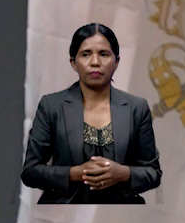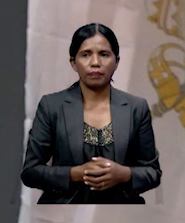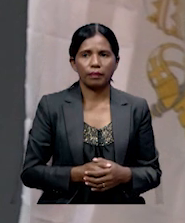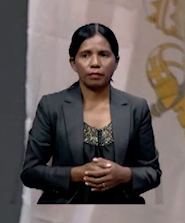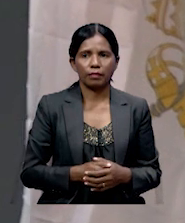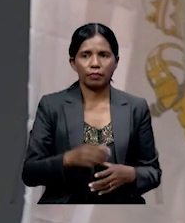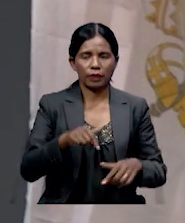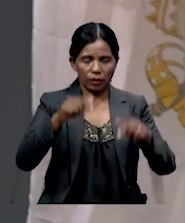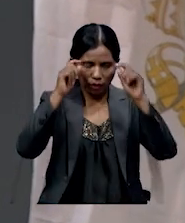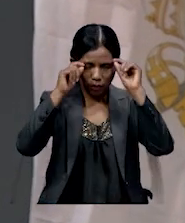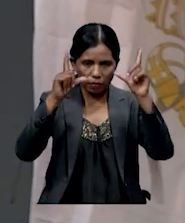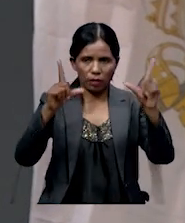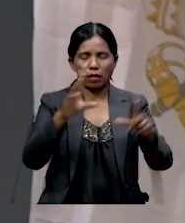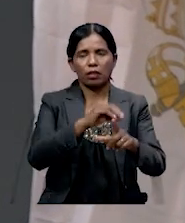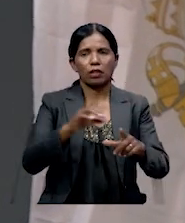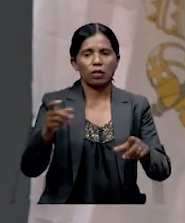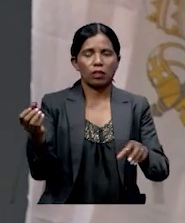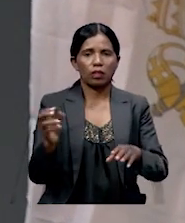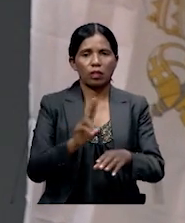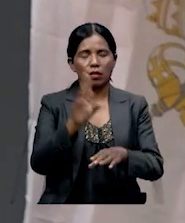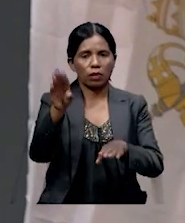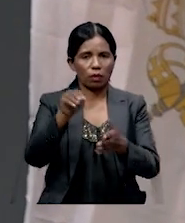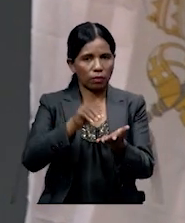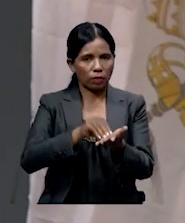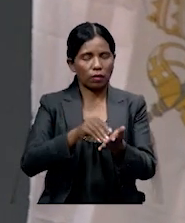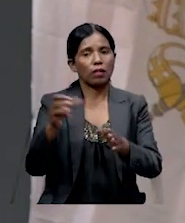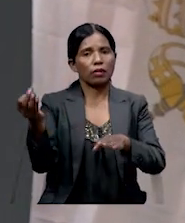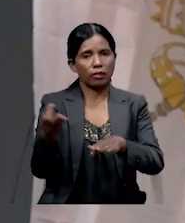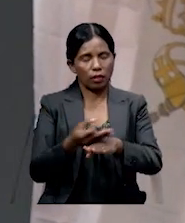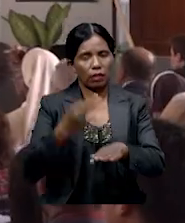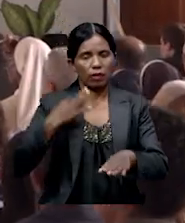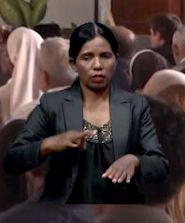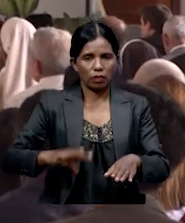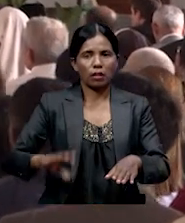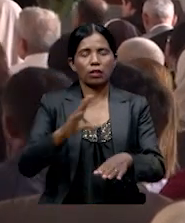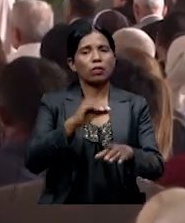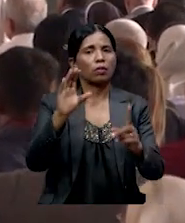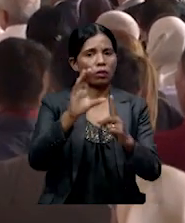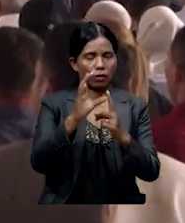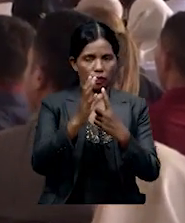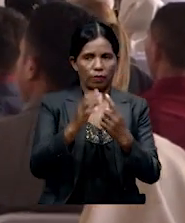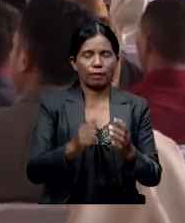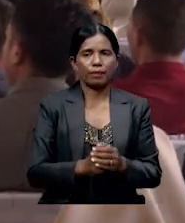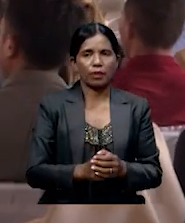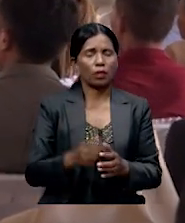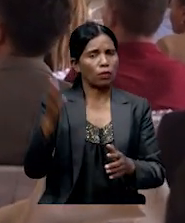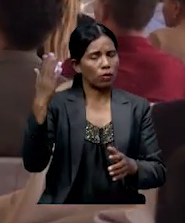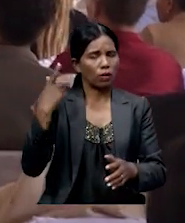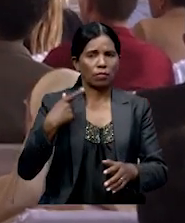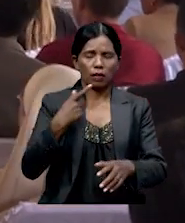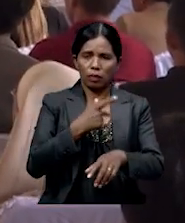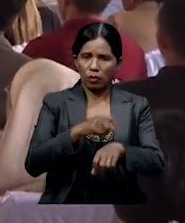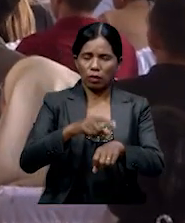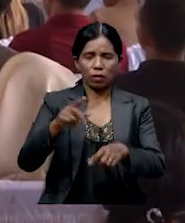em Timor-Leste a fraternidade humana será uma cultura. Antes do Parlamento Nacional aprova